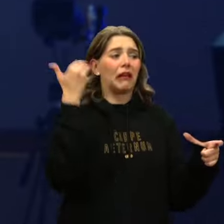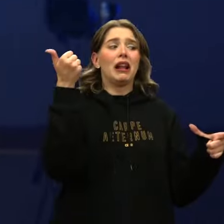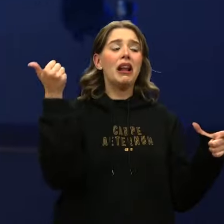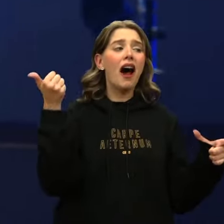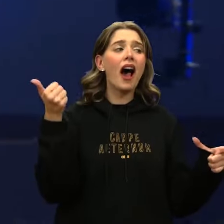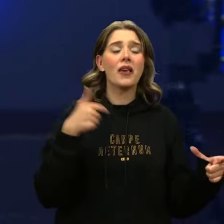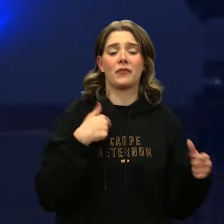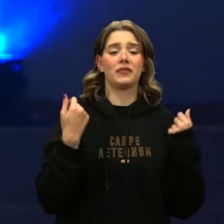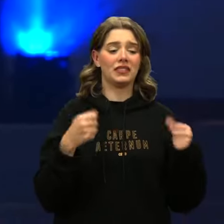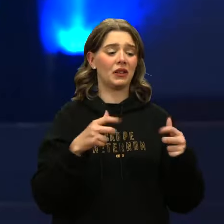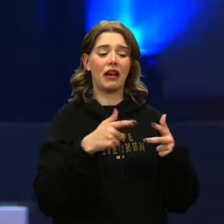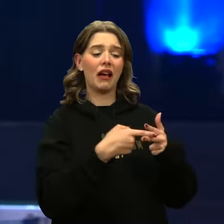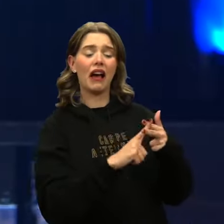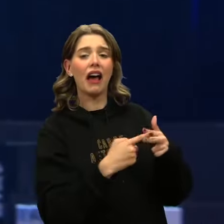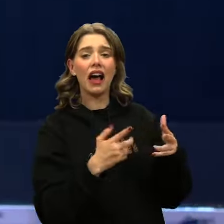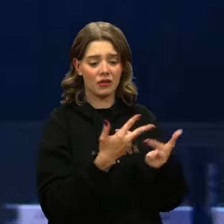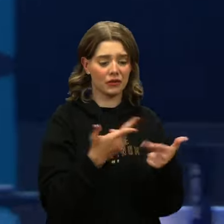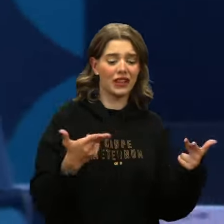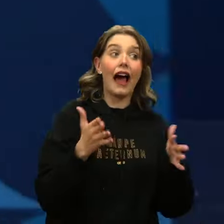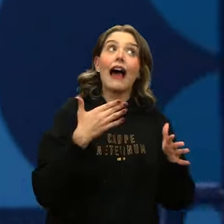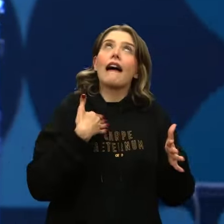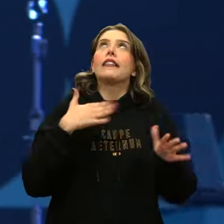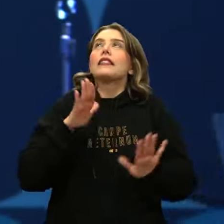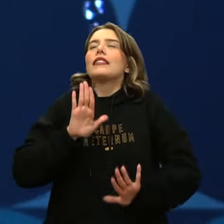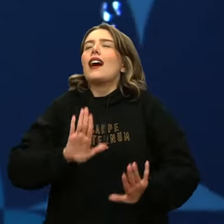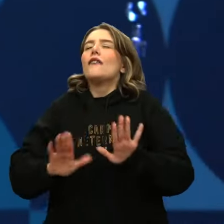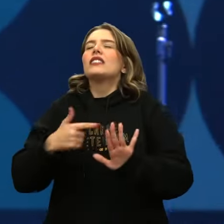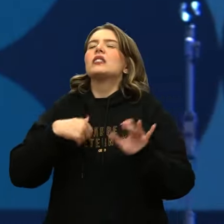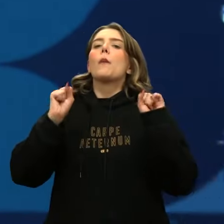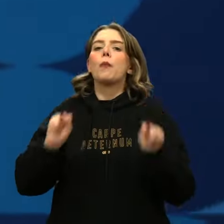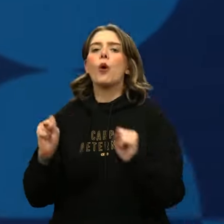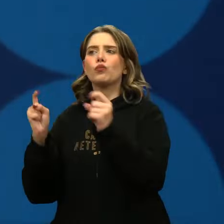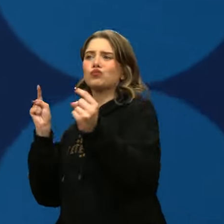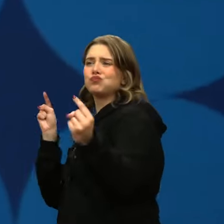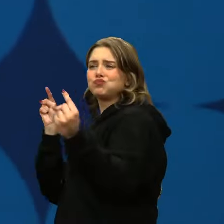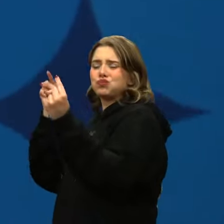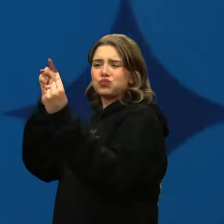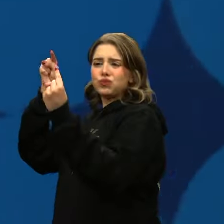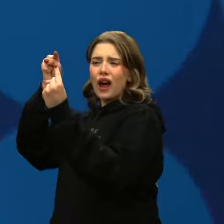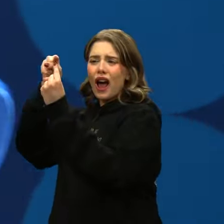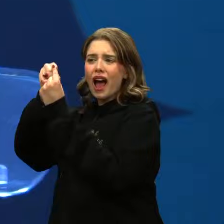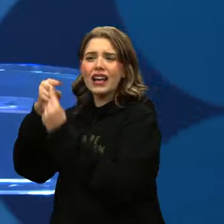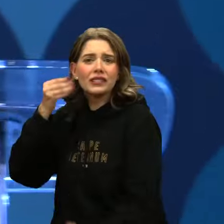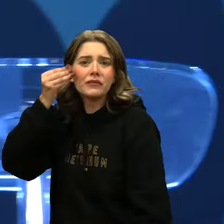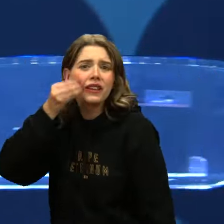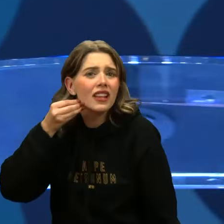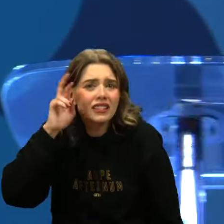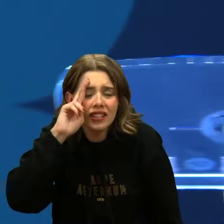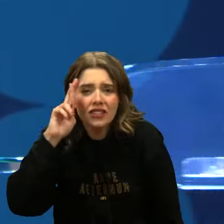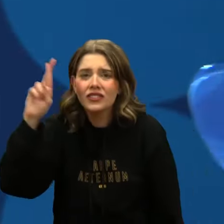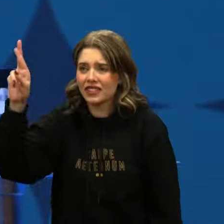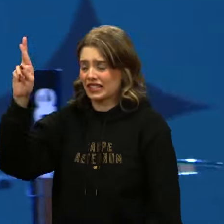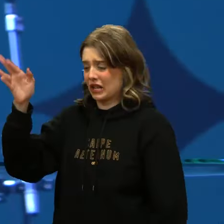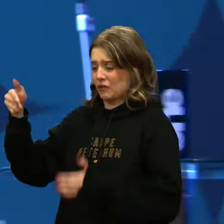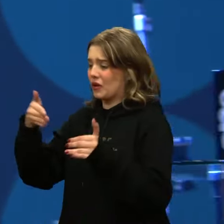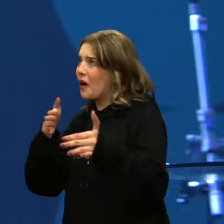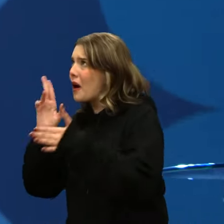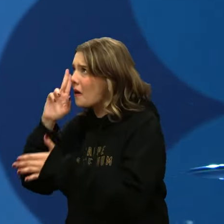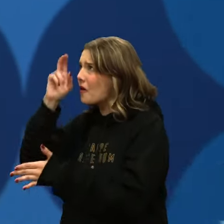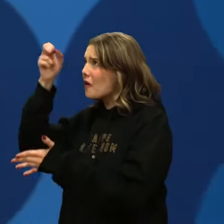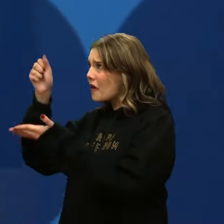se consertarem. E aí talvez eu vou conseguir viver os propósitos do Senhor e conseguir caminhar mais firme na minha